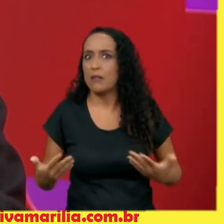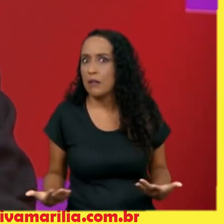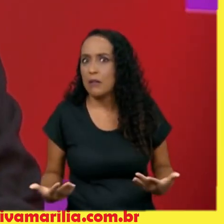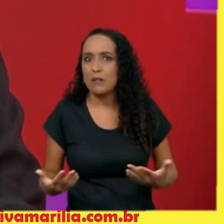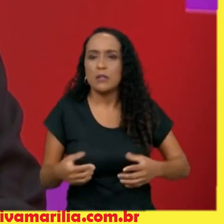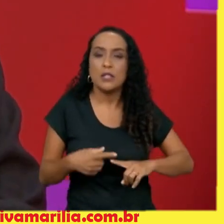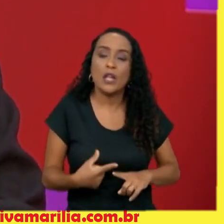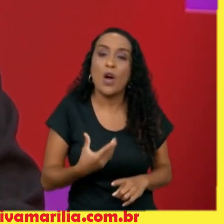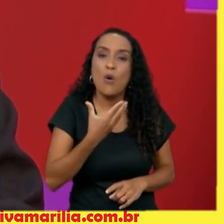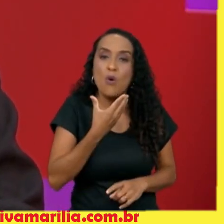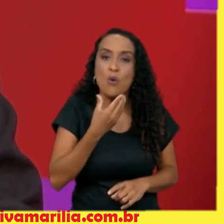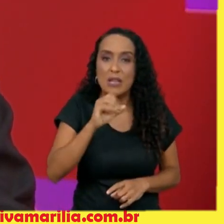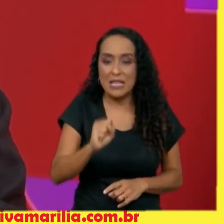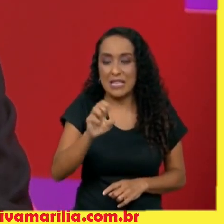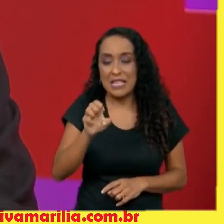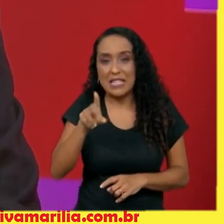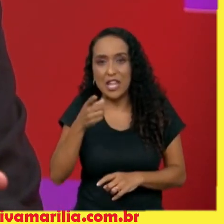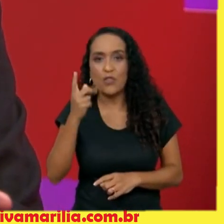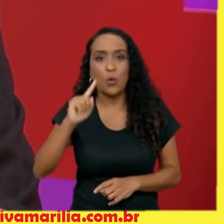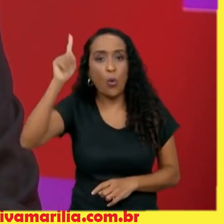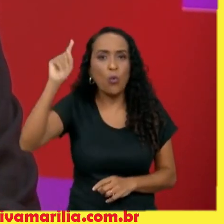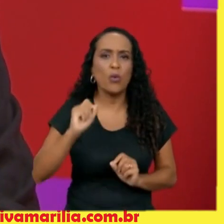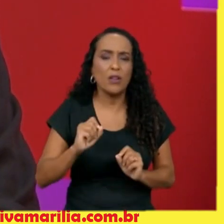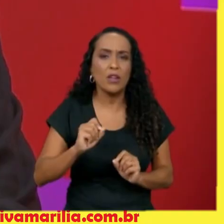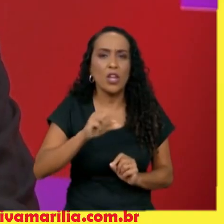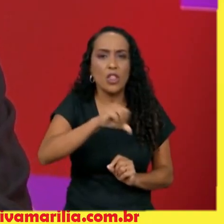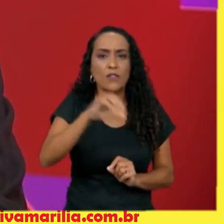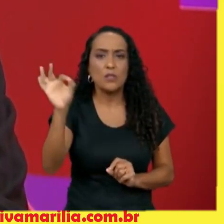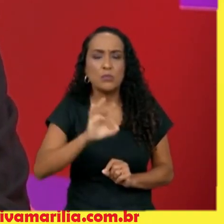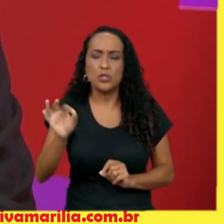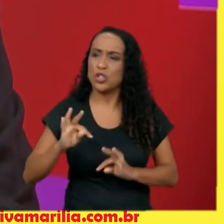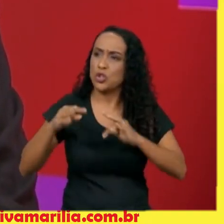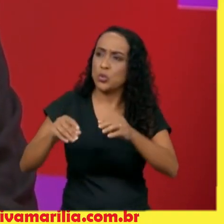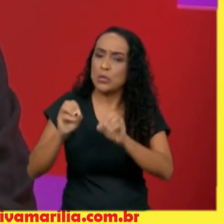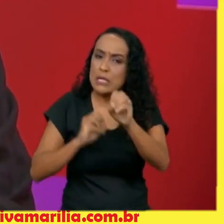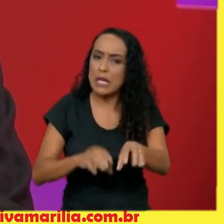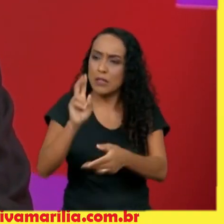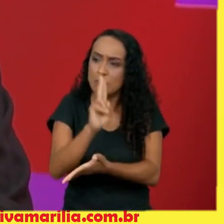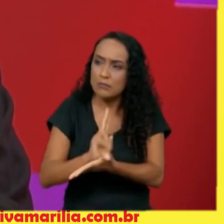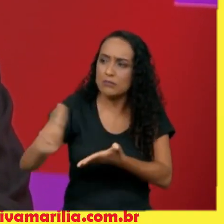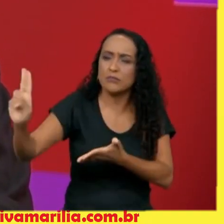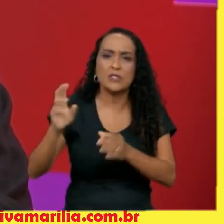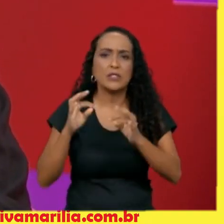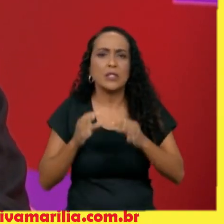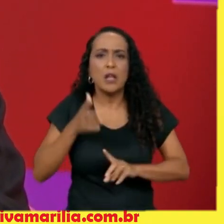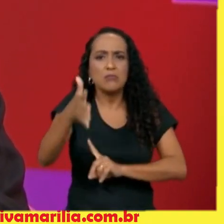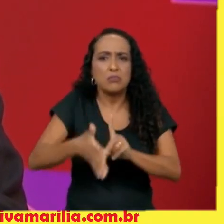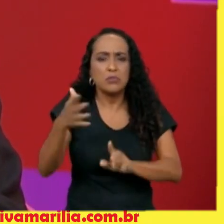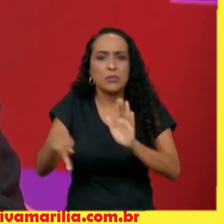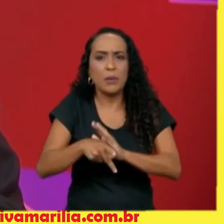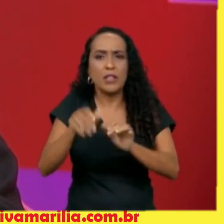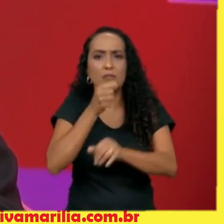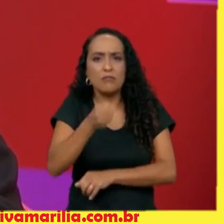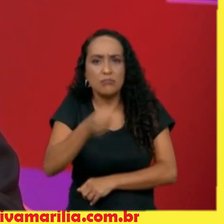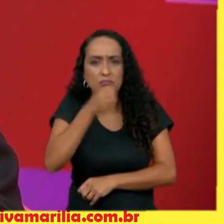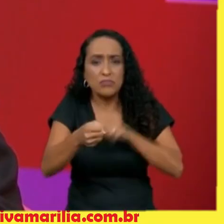porque 90% dos intelectuais, tudo que é ensinado nas universidades, tudo que é dito na imprensa, Leandro, um jornalista não tira